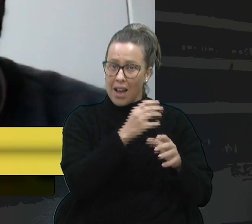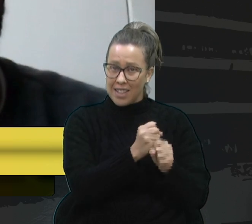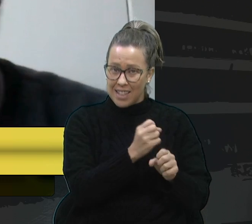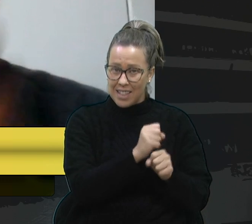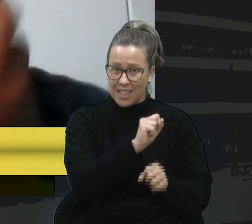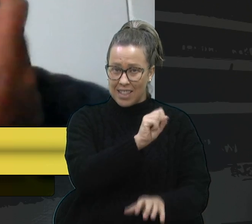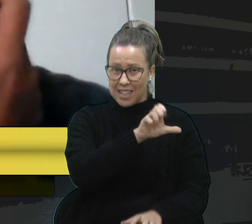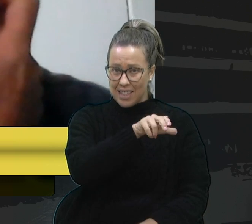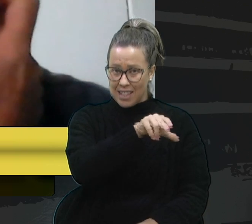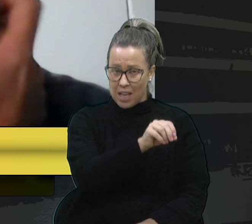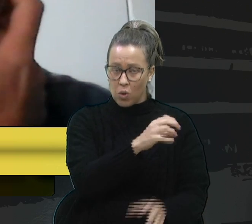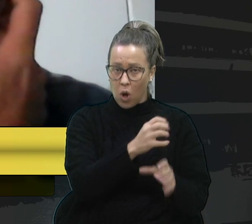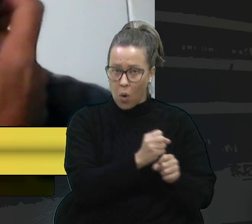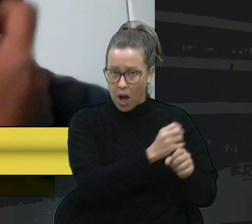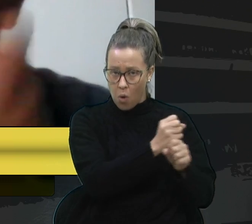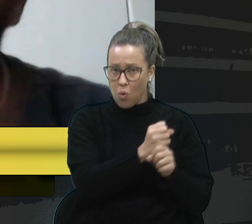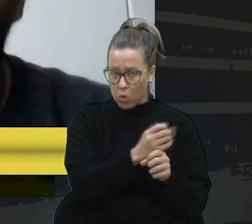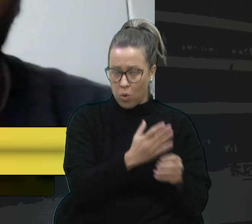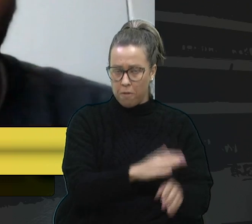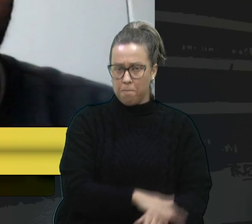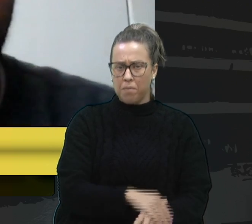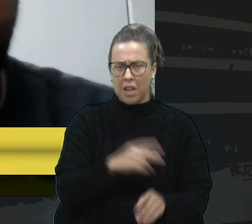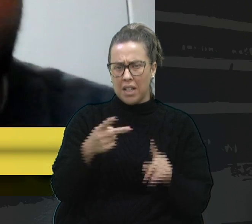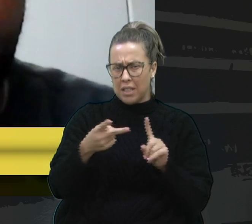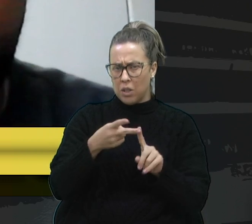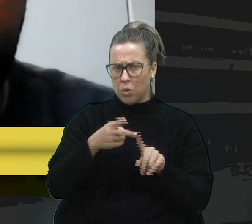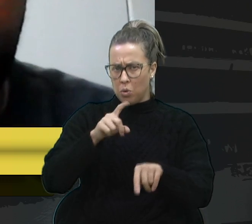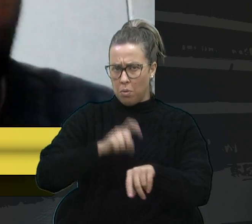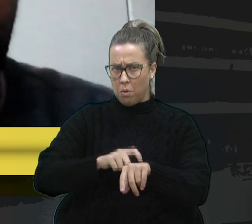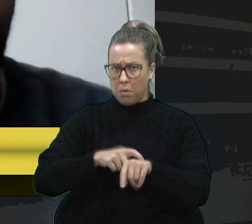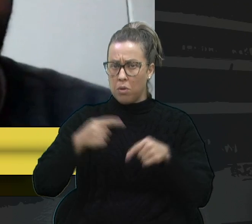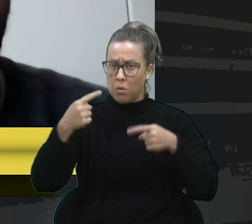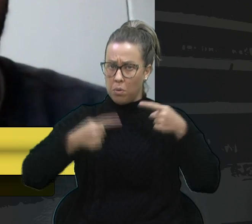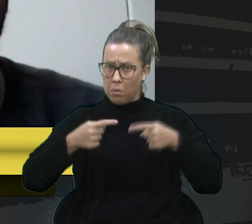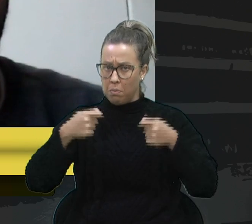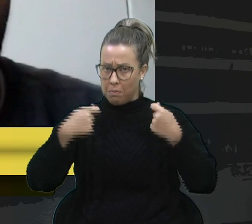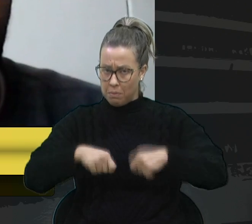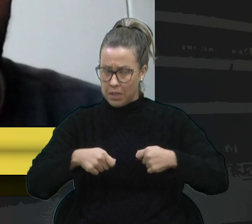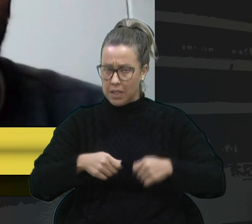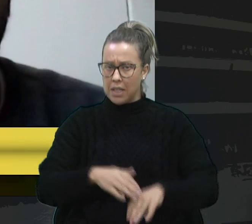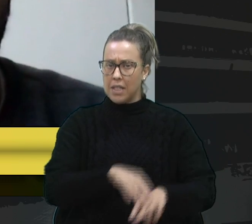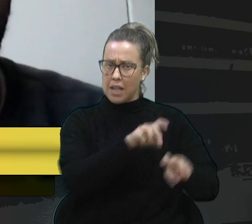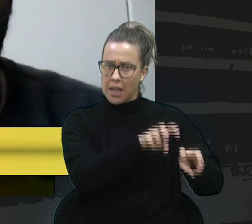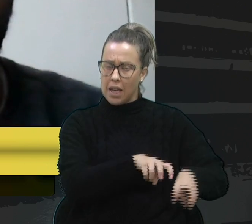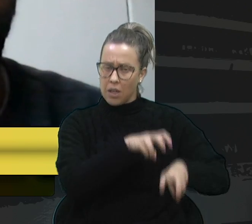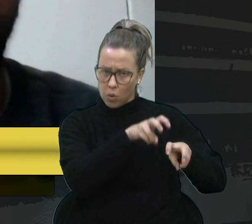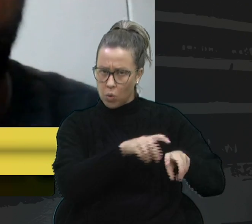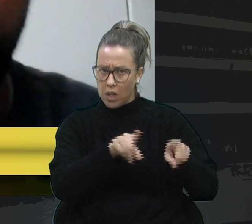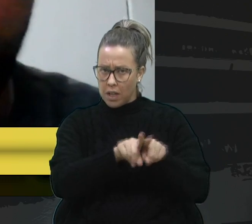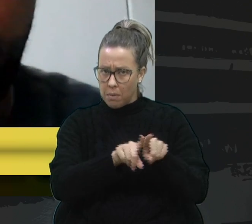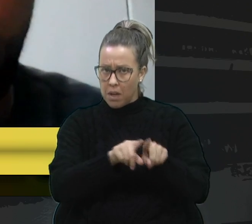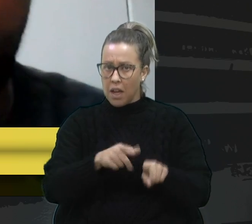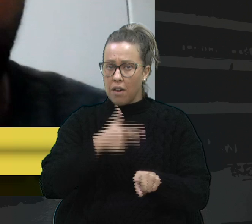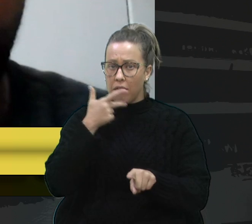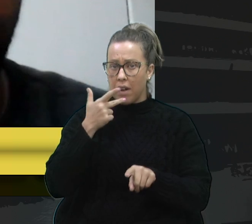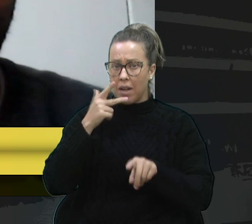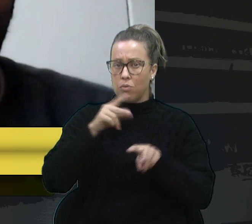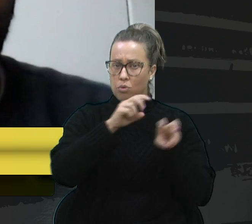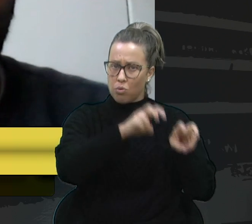importante. A segunda questão que eu acho que a gente precisa discutir quando nós falamos de agricultura, quando nós falamos do